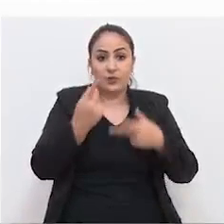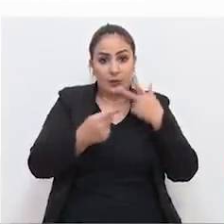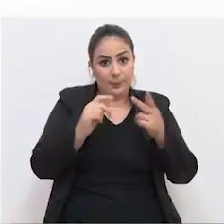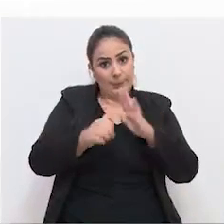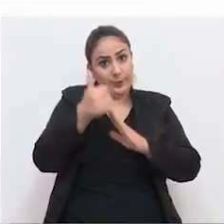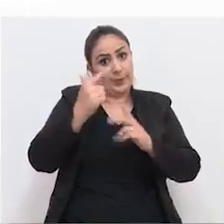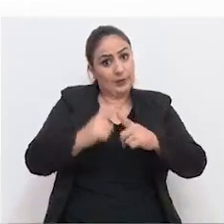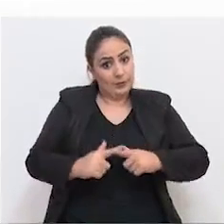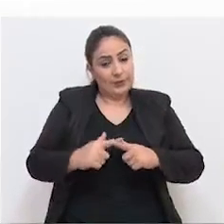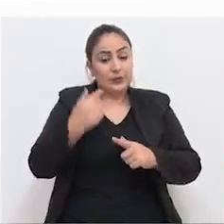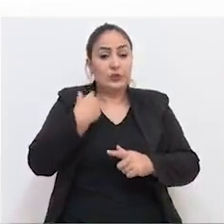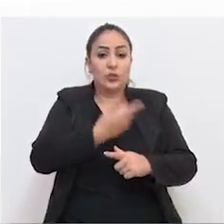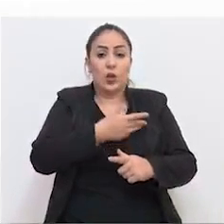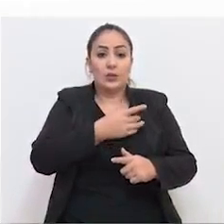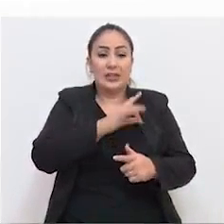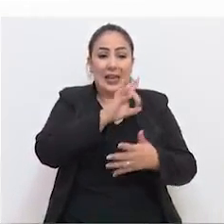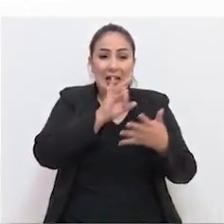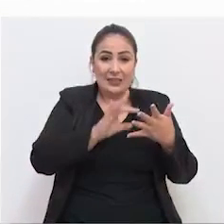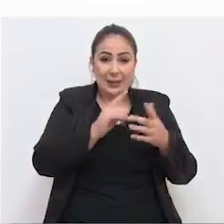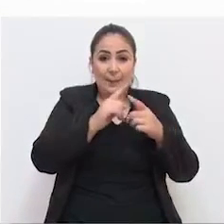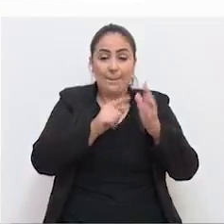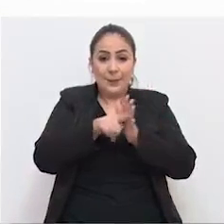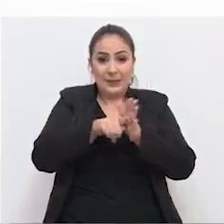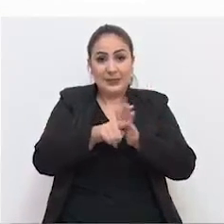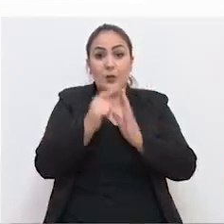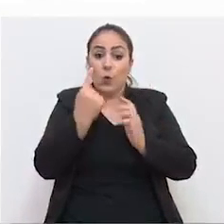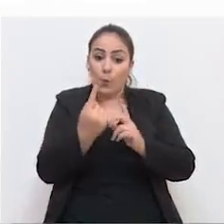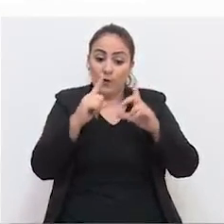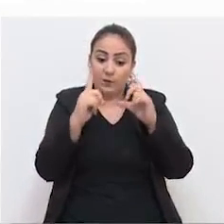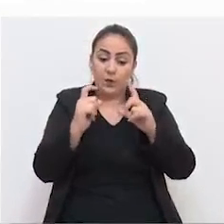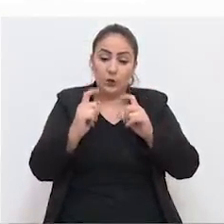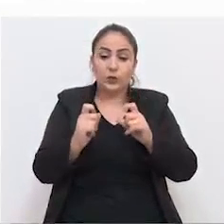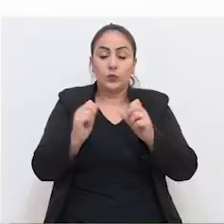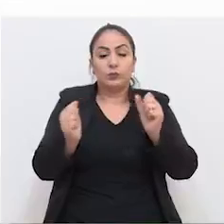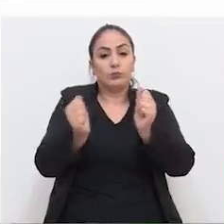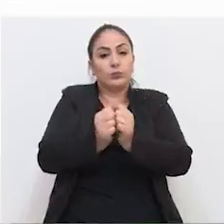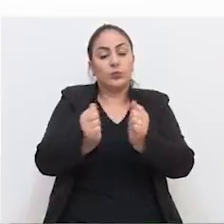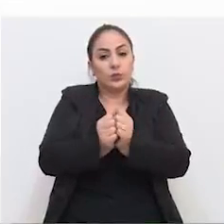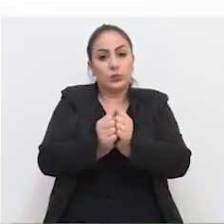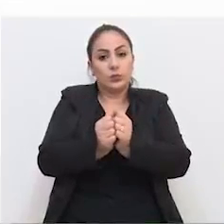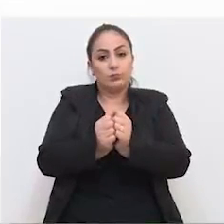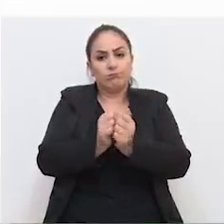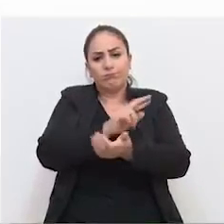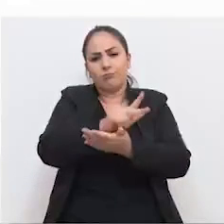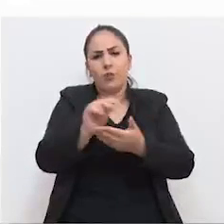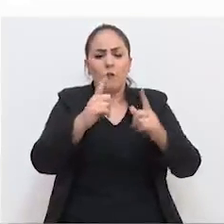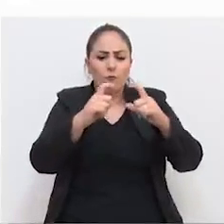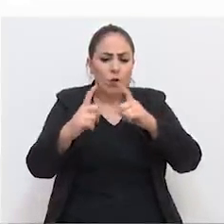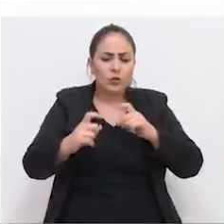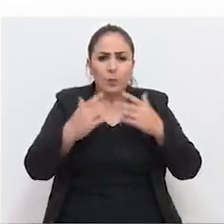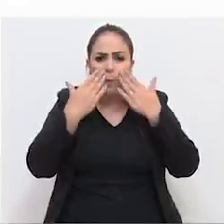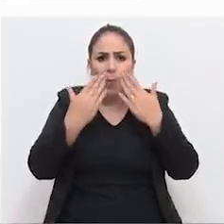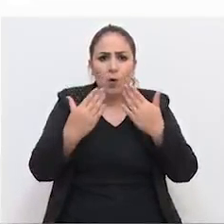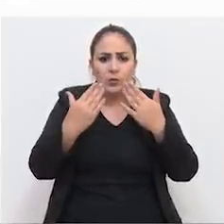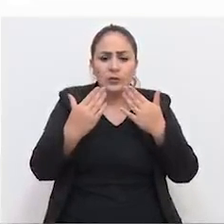desde a primeira vez, nós temos a cada pesquisa uma fotografia, e um conjunto de fotografias começa a formar um filme.